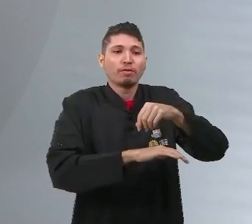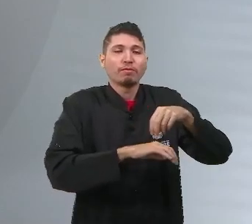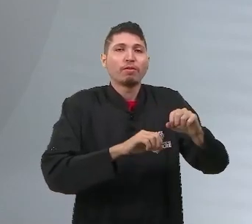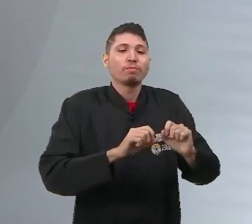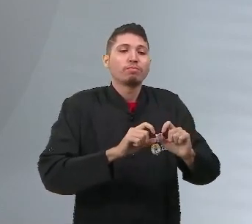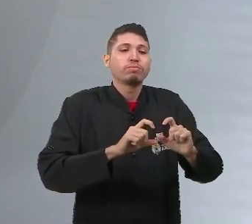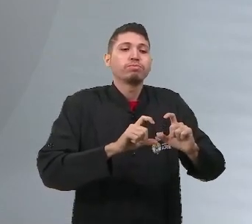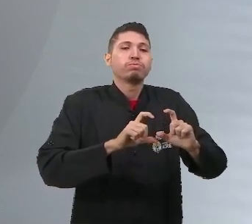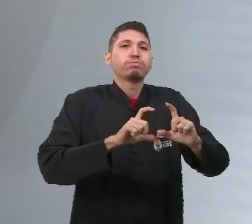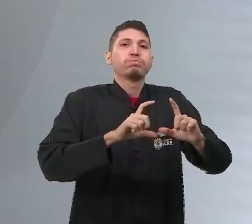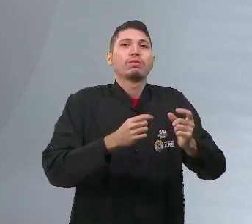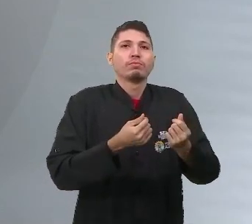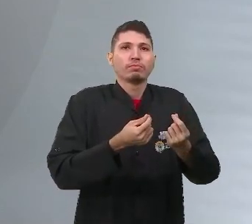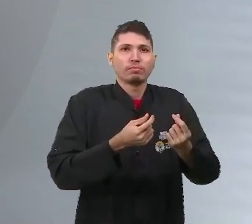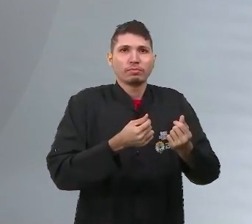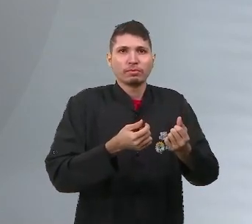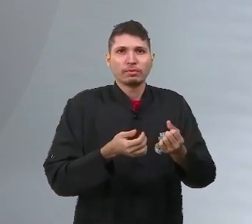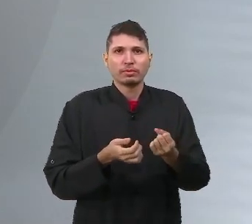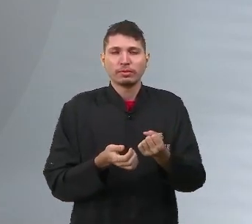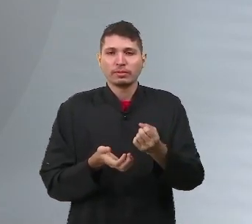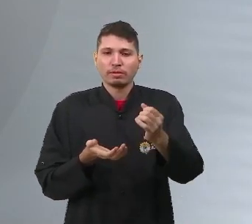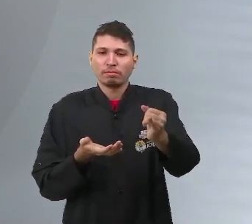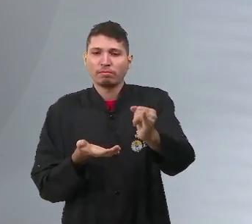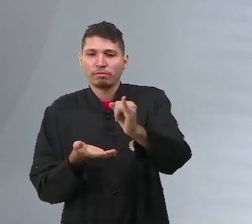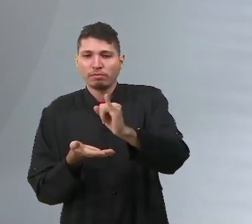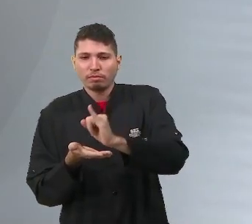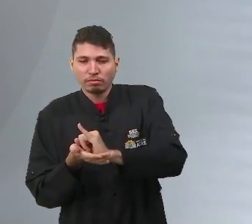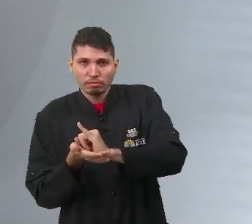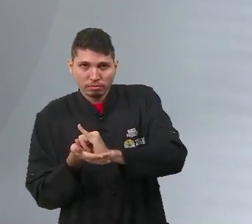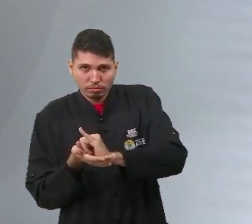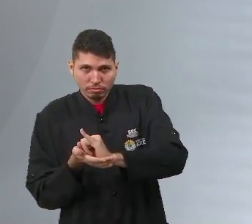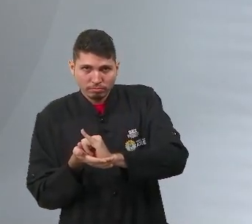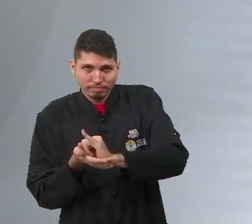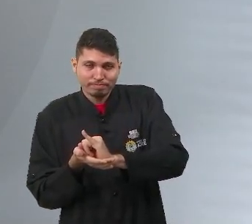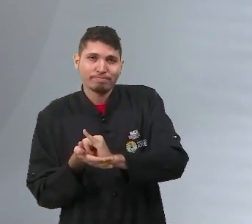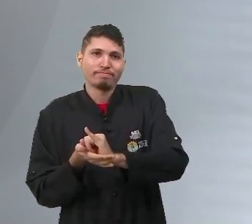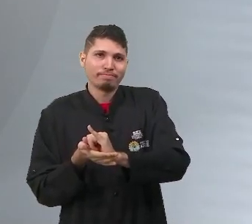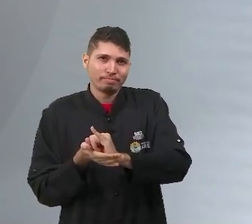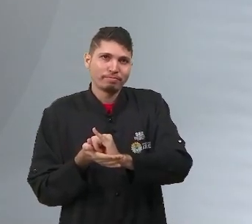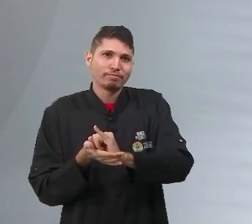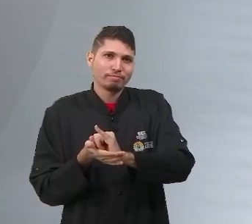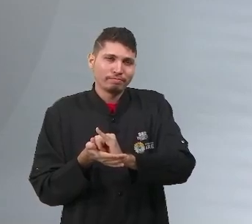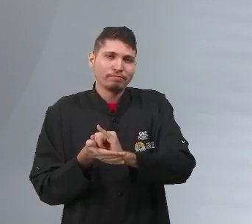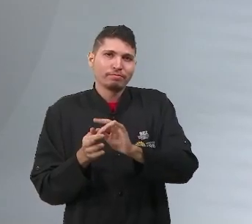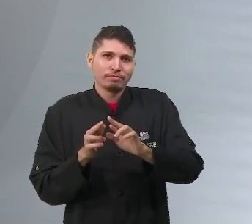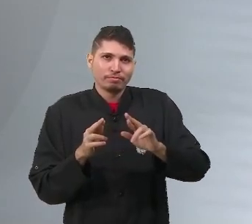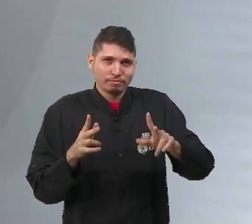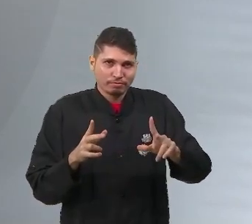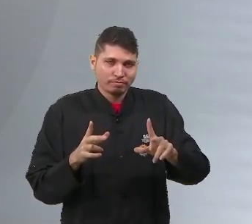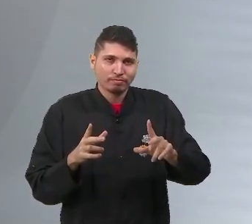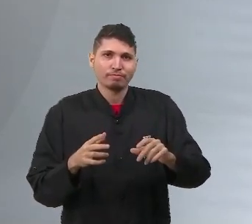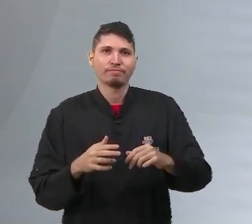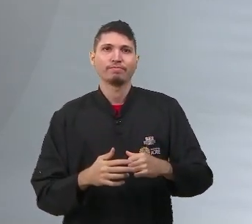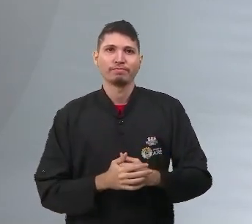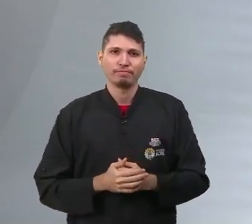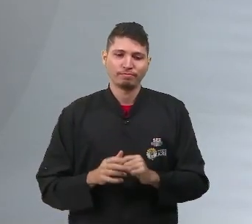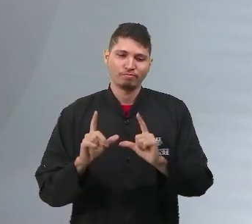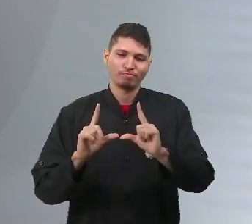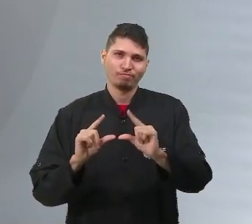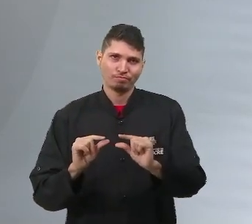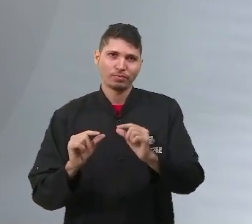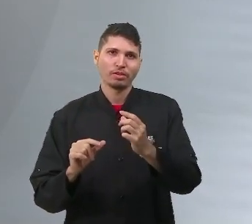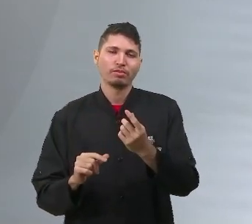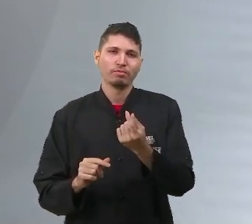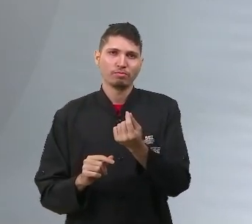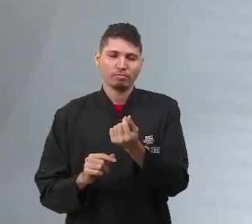seja, importa, você está levando dinheiro para outros países, no caso, tá? Especificamente falando sobre esse momento aqui da história.